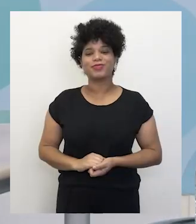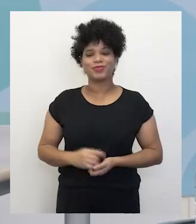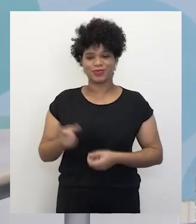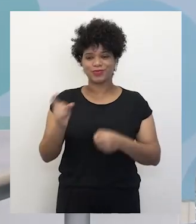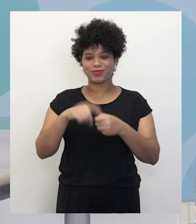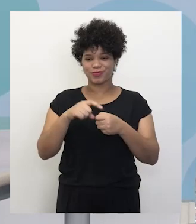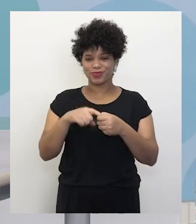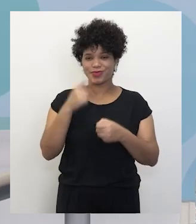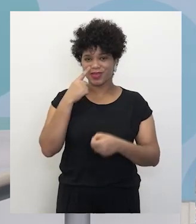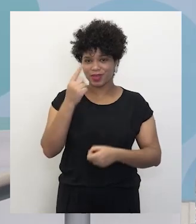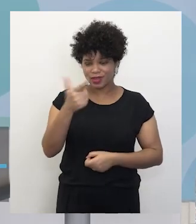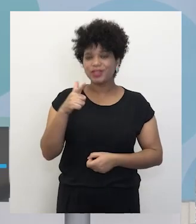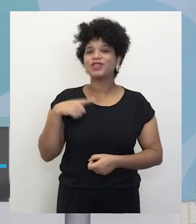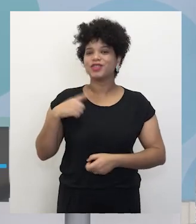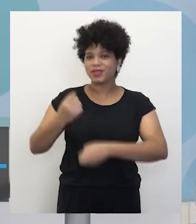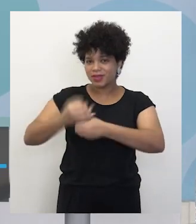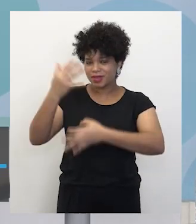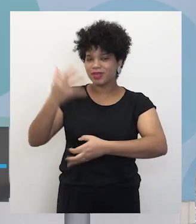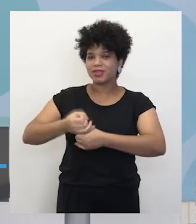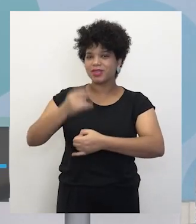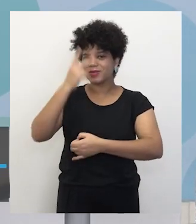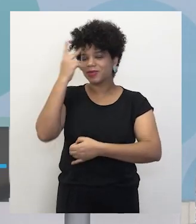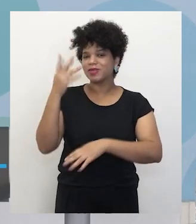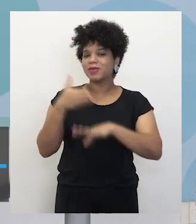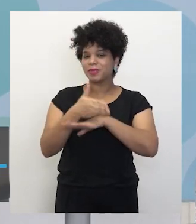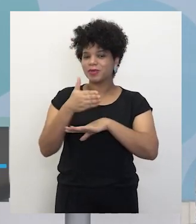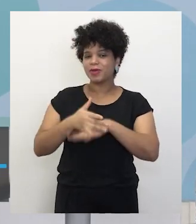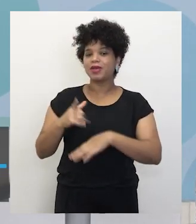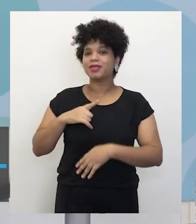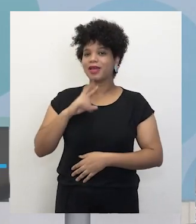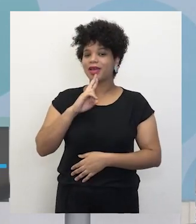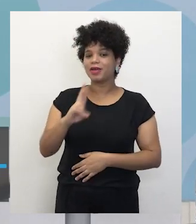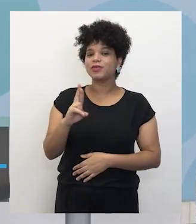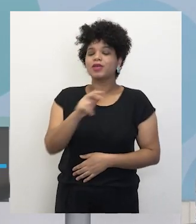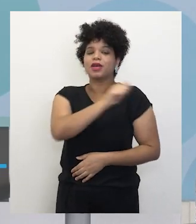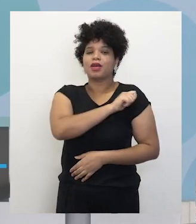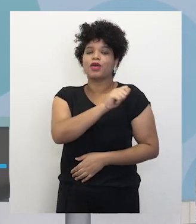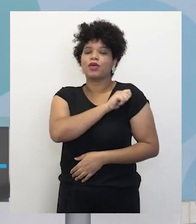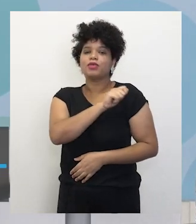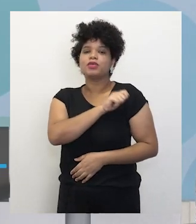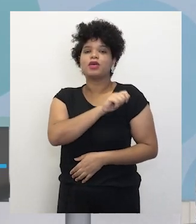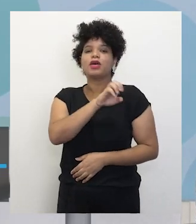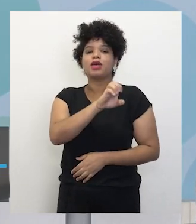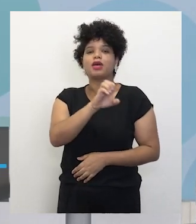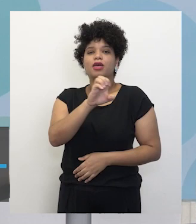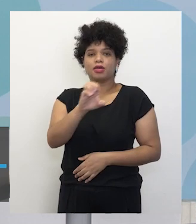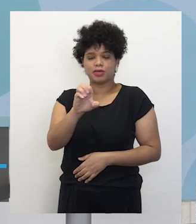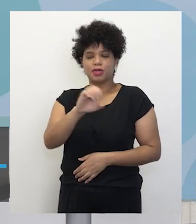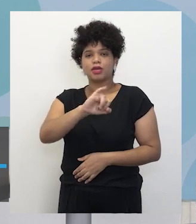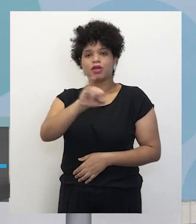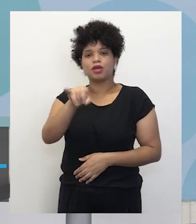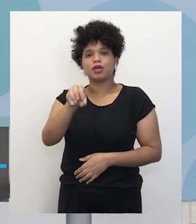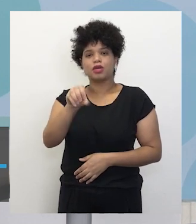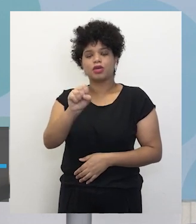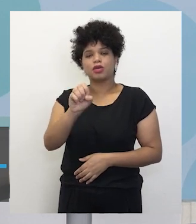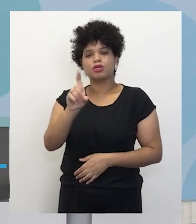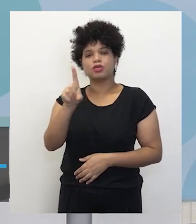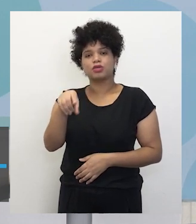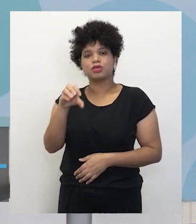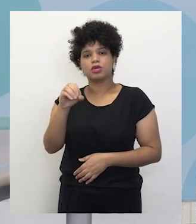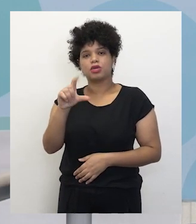E voltamos mais uma vez de interação pelo chat. E olha, temos a resposta dos alunos da EE José Olímpio Pereira